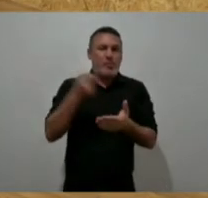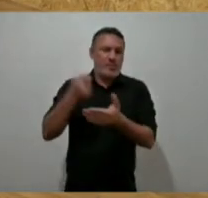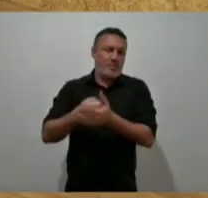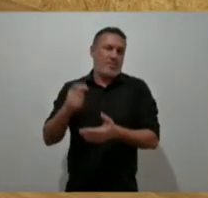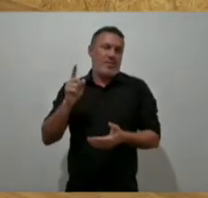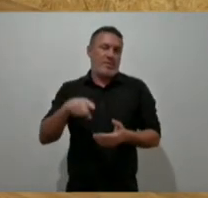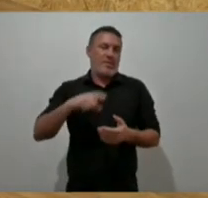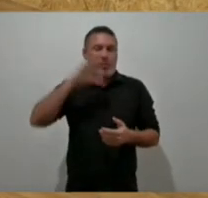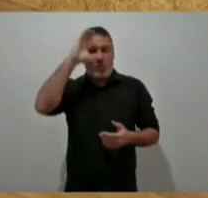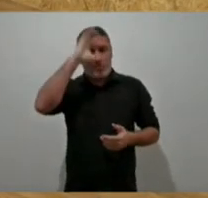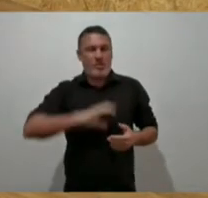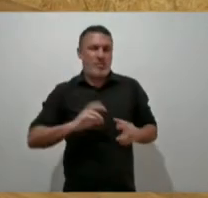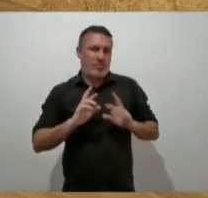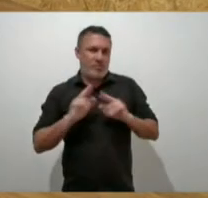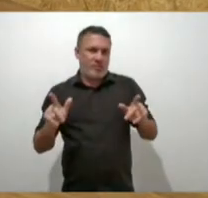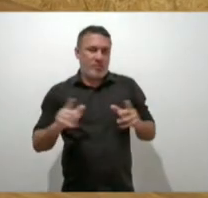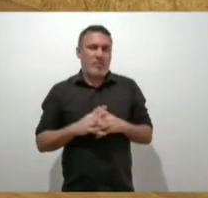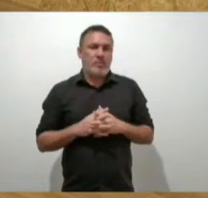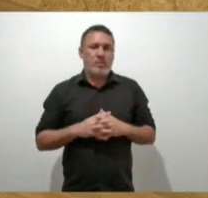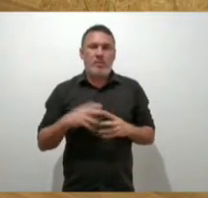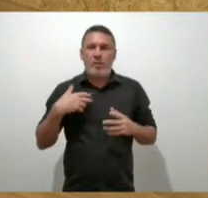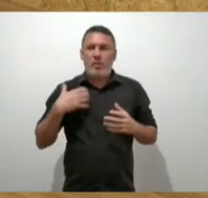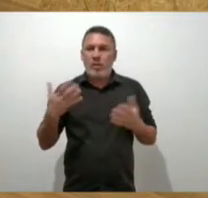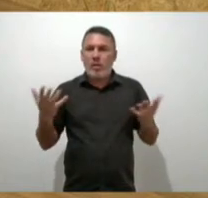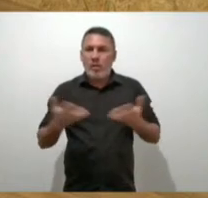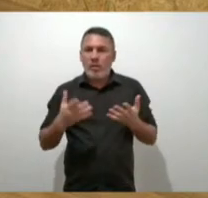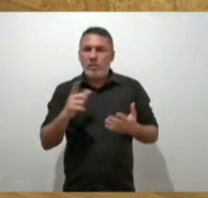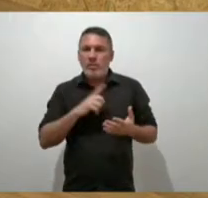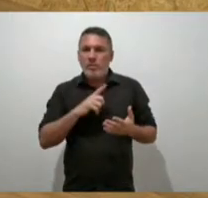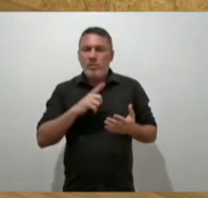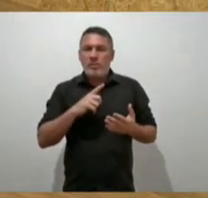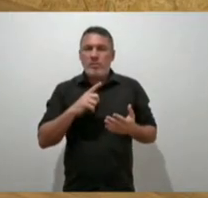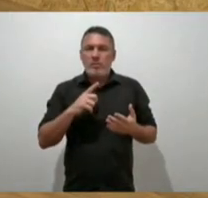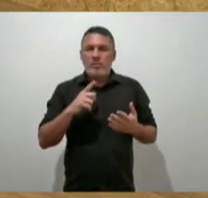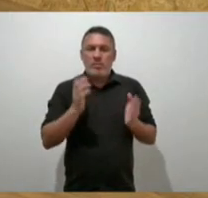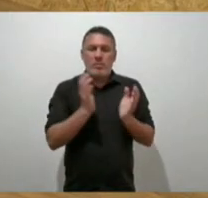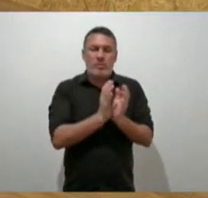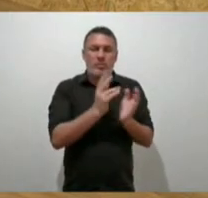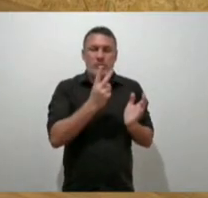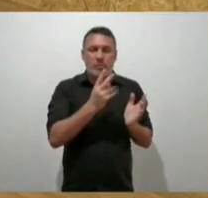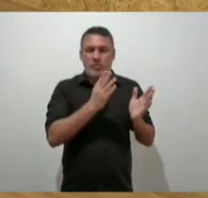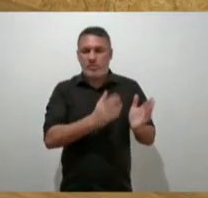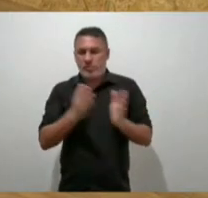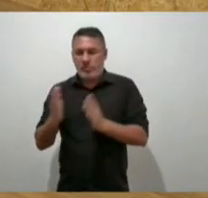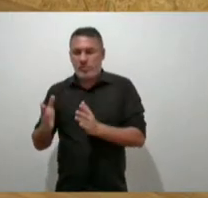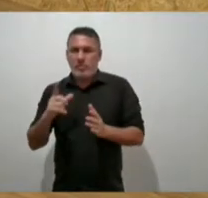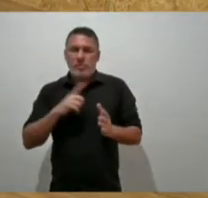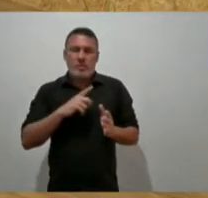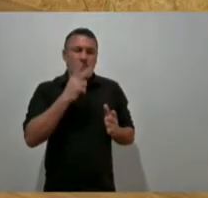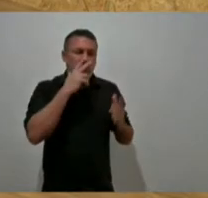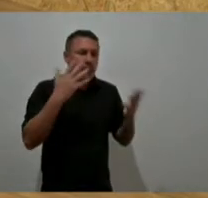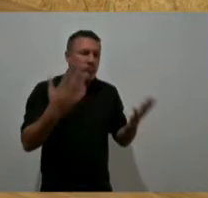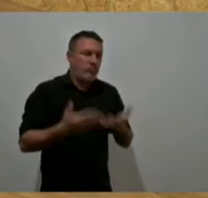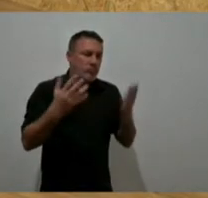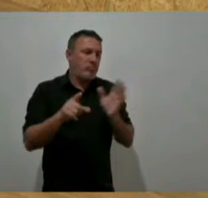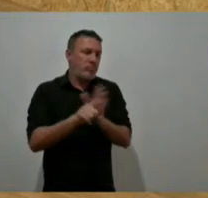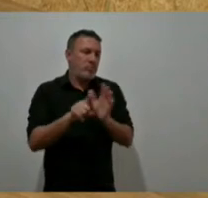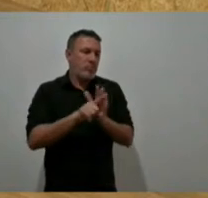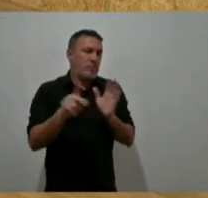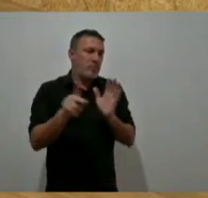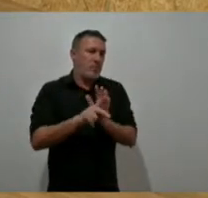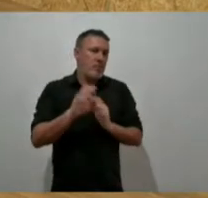queria que nessas duas instâncias, aí, tanto como um promovedor do ESG, tanto como